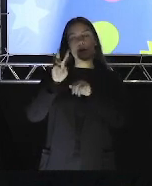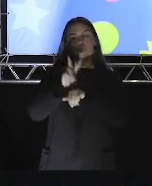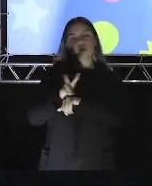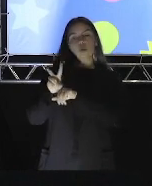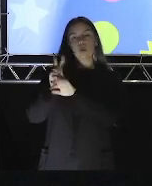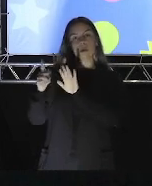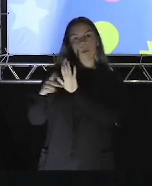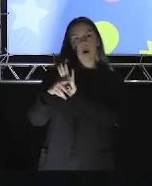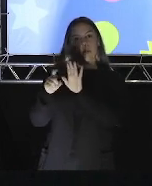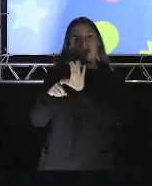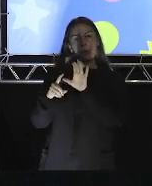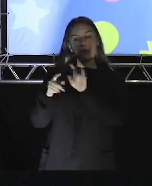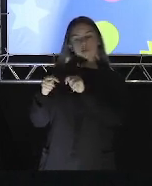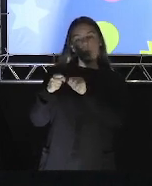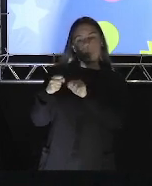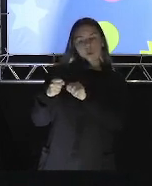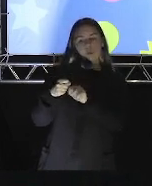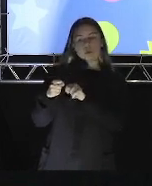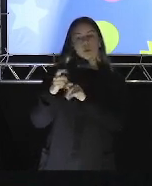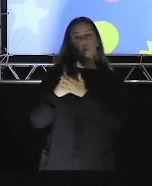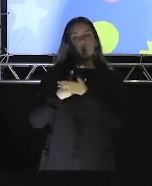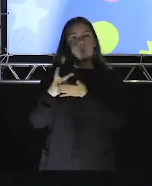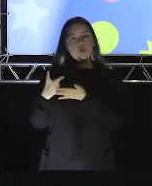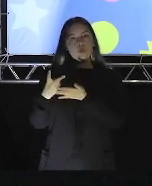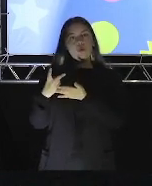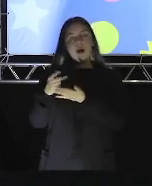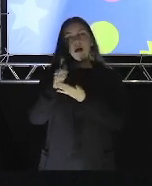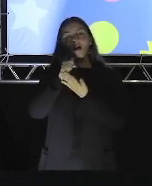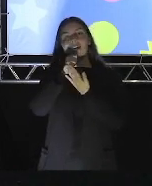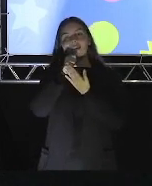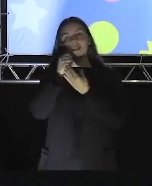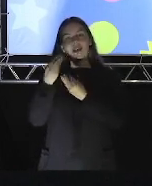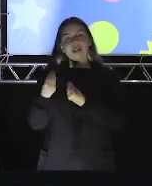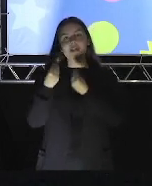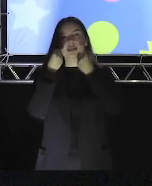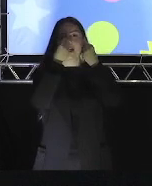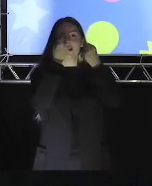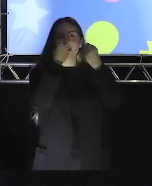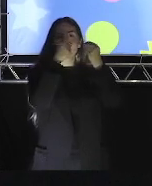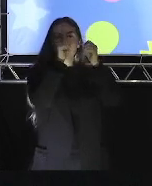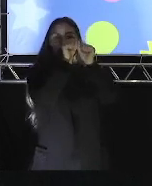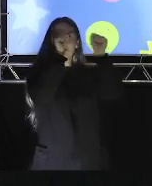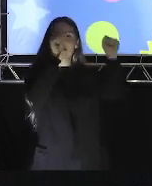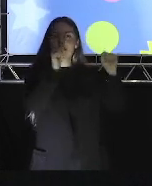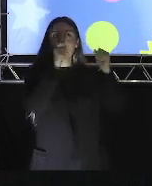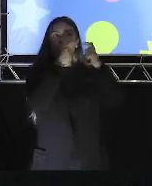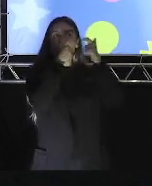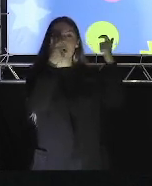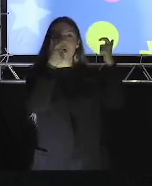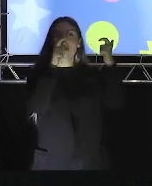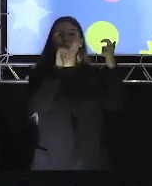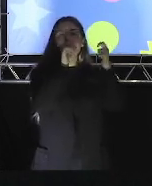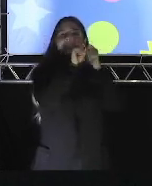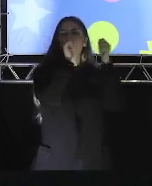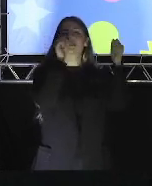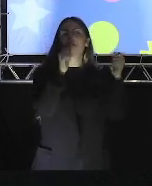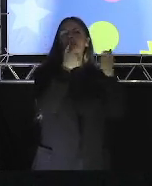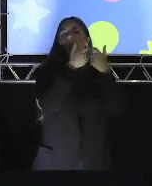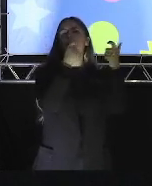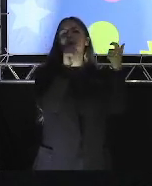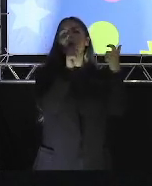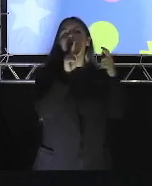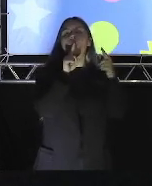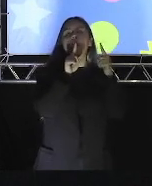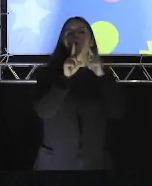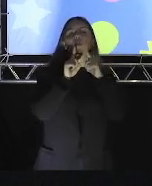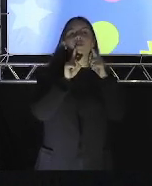mesmos, se regular, se manter e ainda servir às necessidades do sistema maior, enquanto esse sistema maior